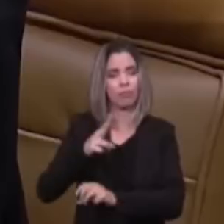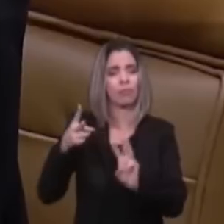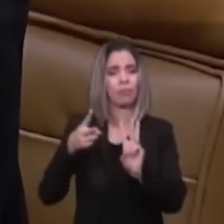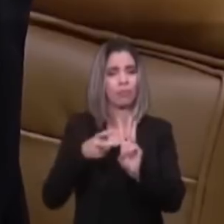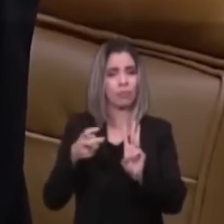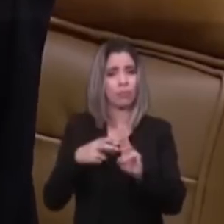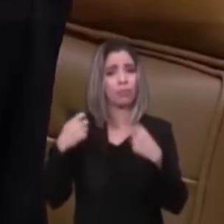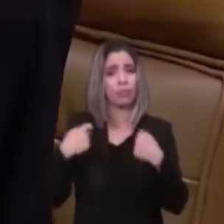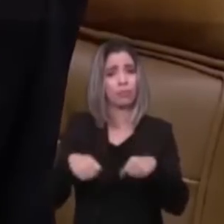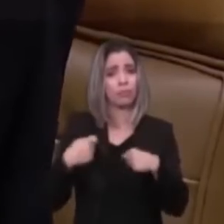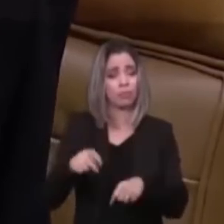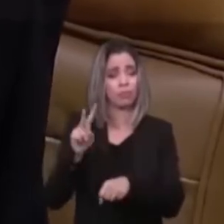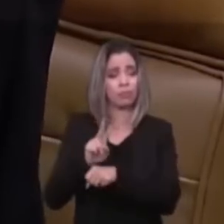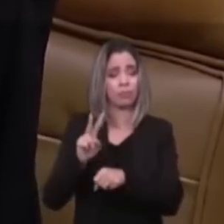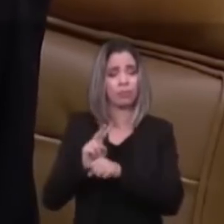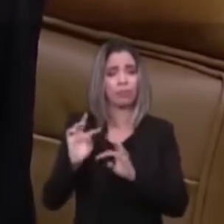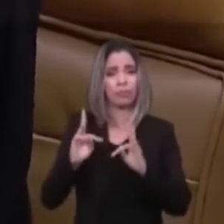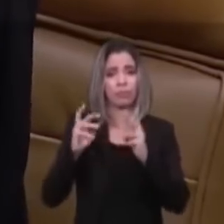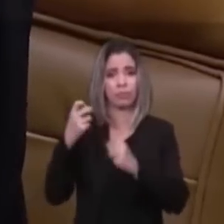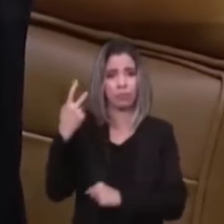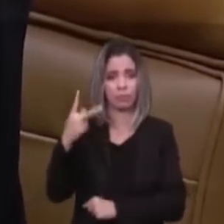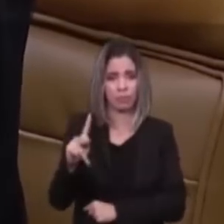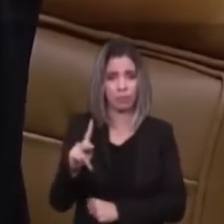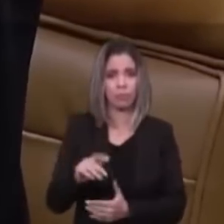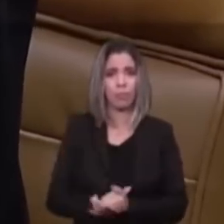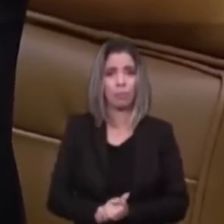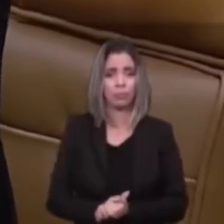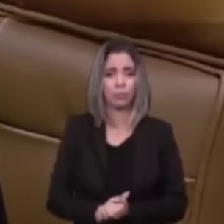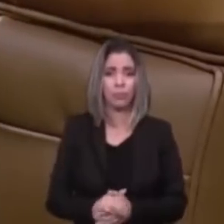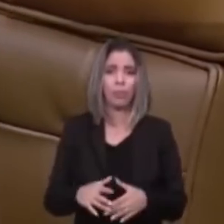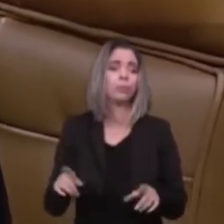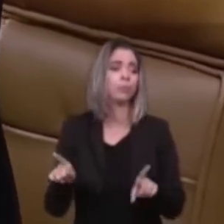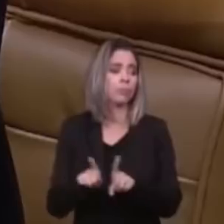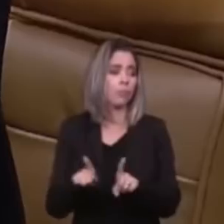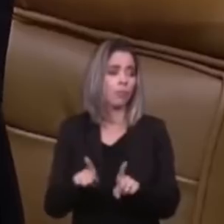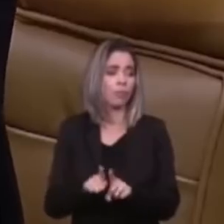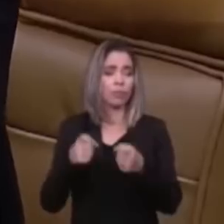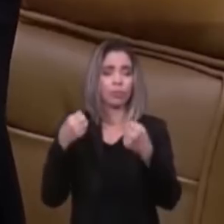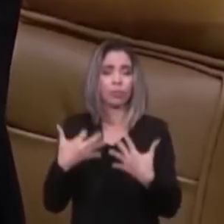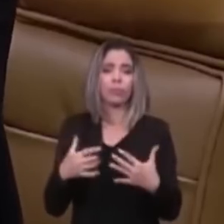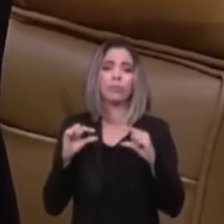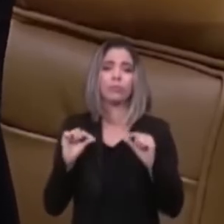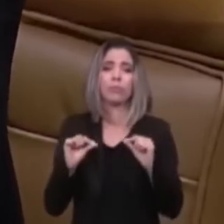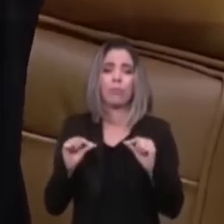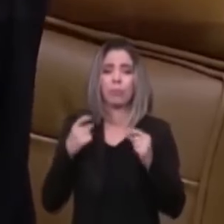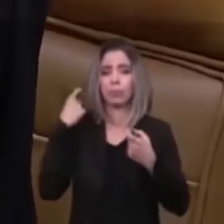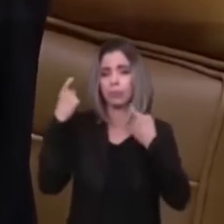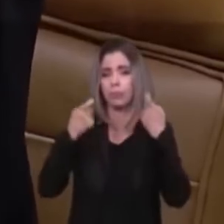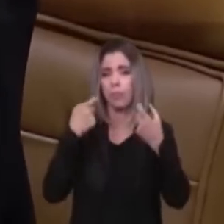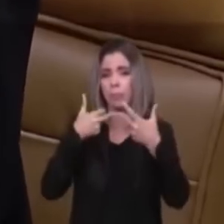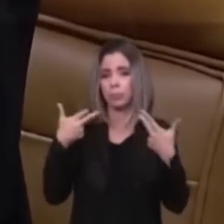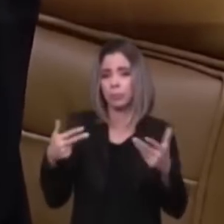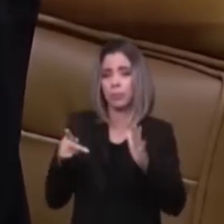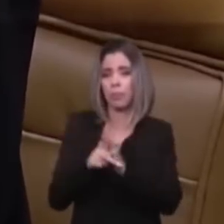a necessária fonte de proteção primária. Ainda acrescento que a preocupação com a questão